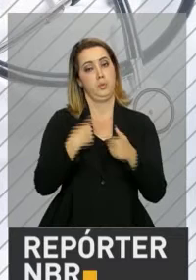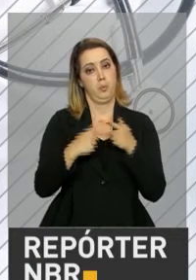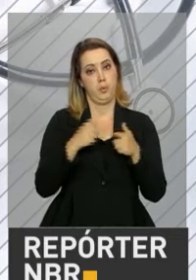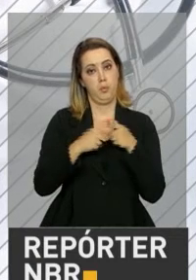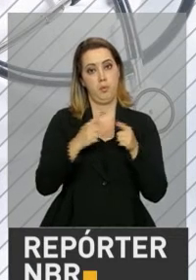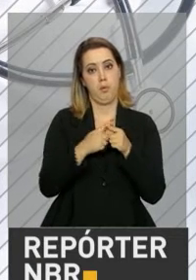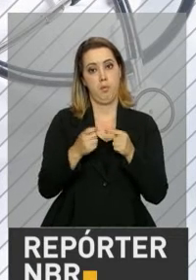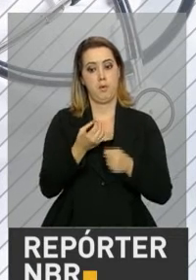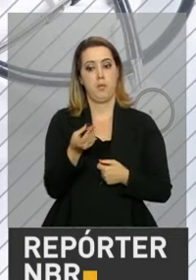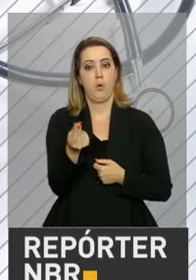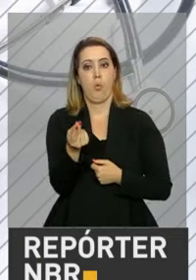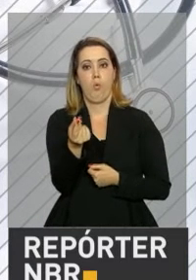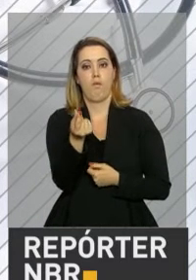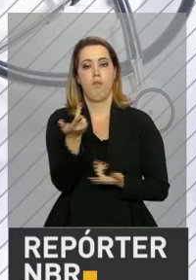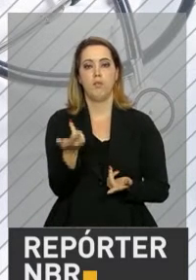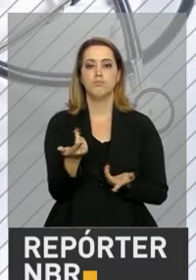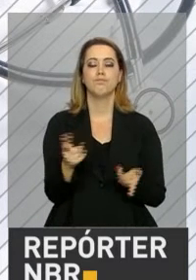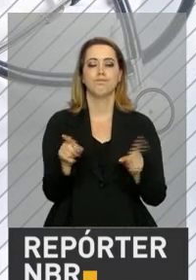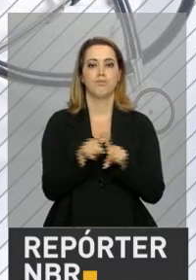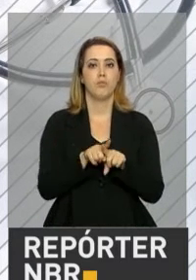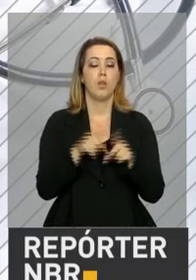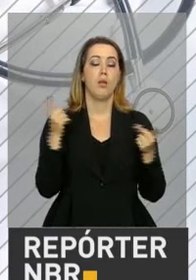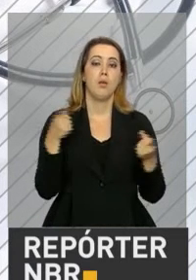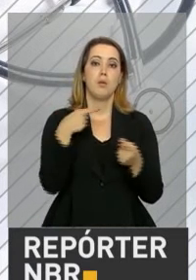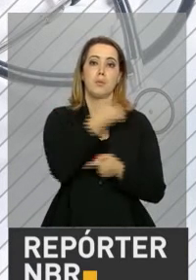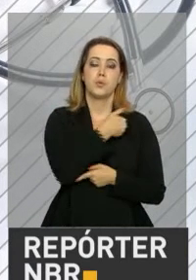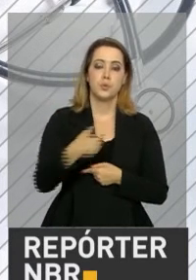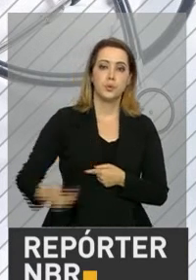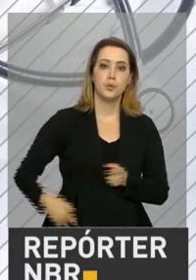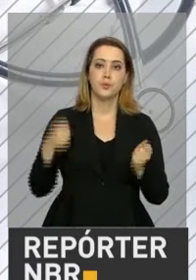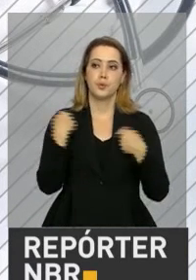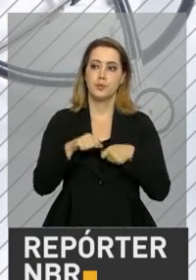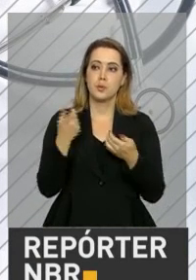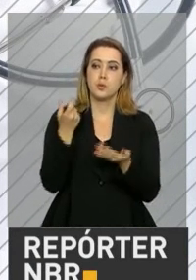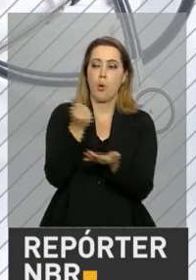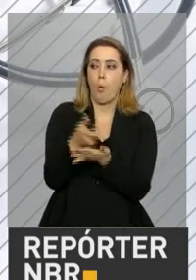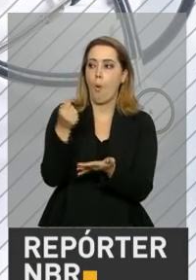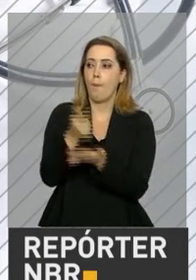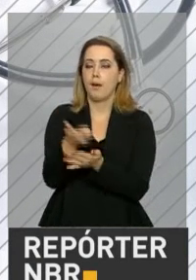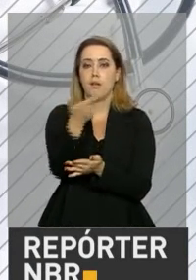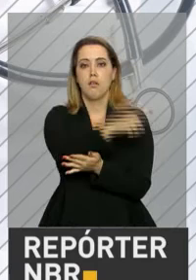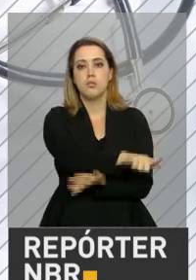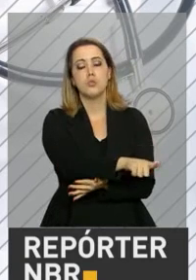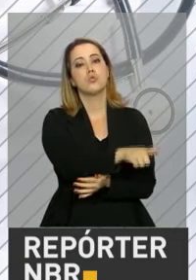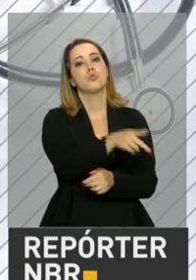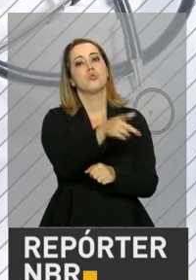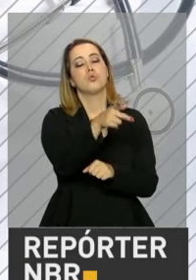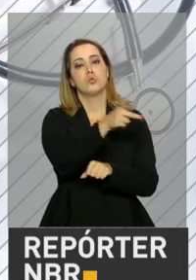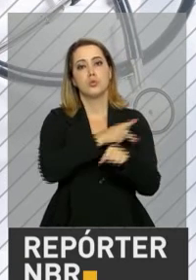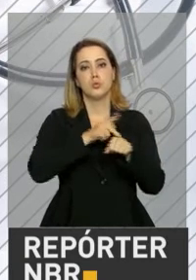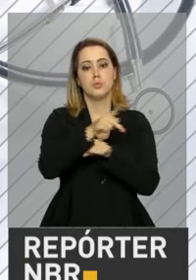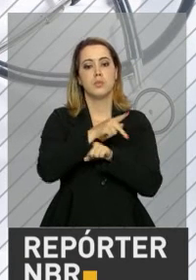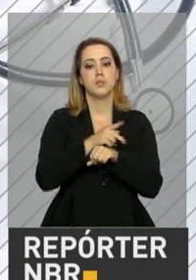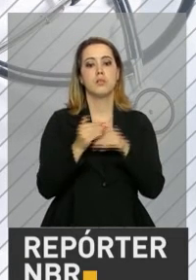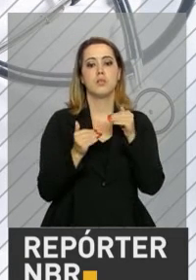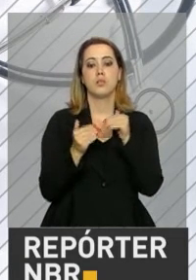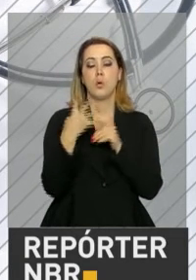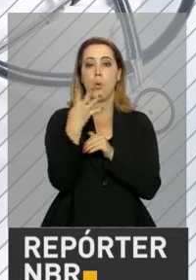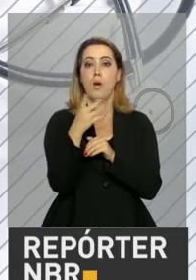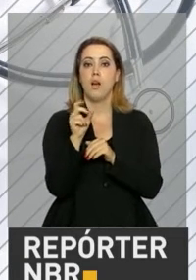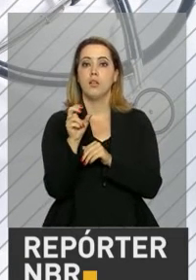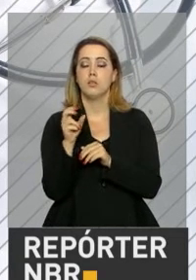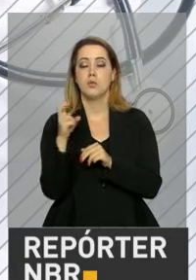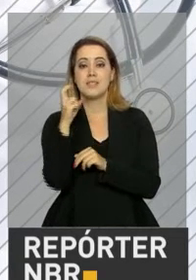incompatível com a inflação só que aí o governo tem de importar pagando preços que podem ser de quatro a cinco